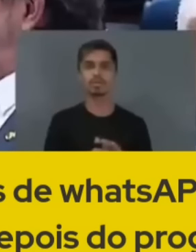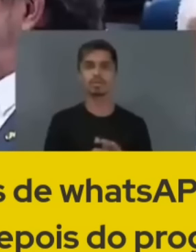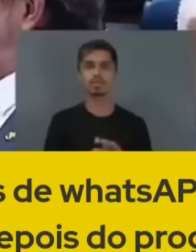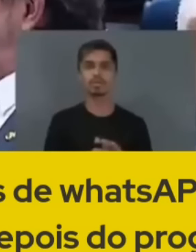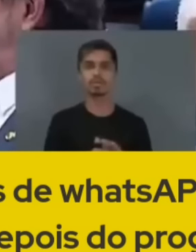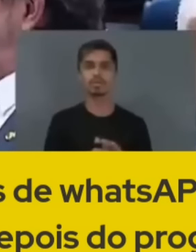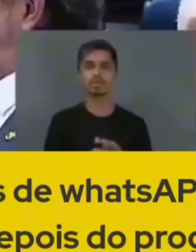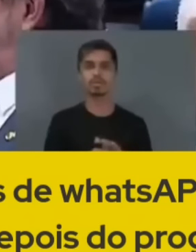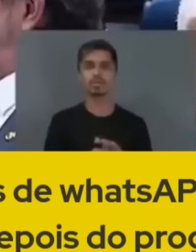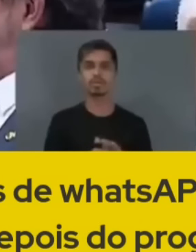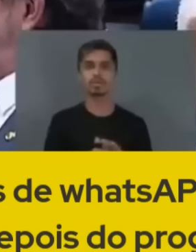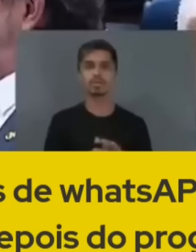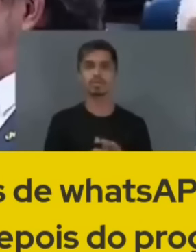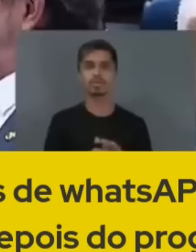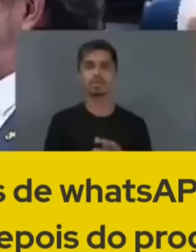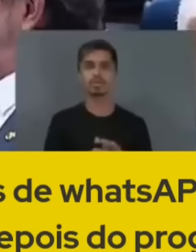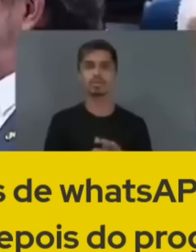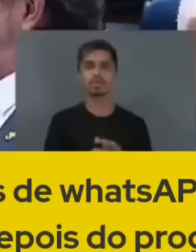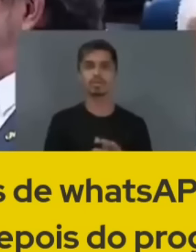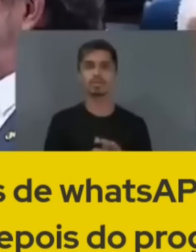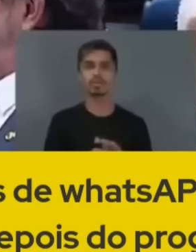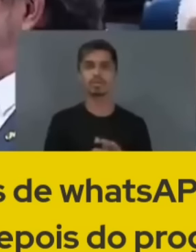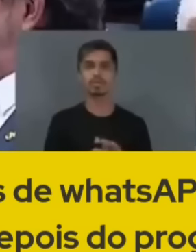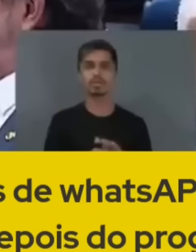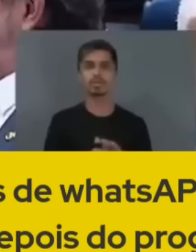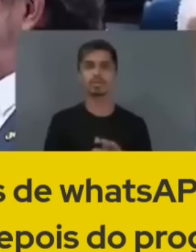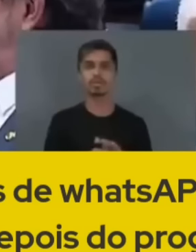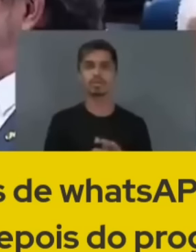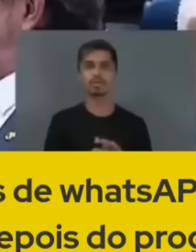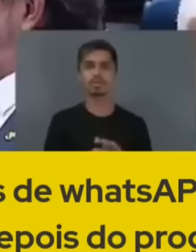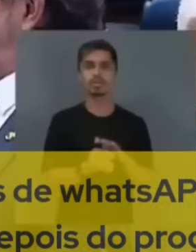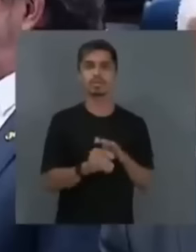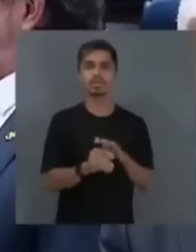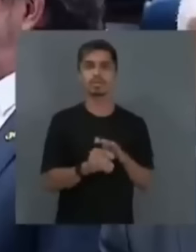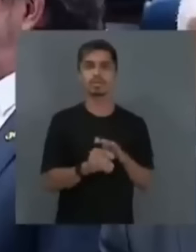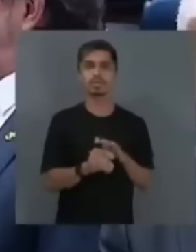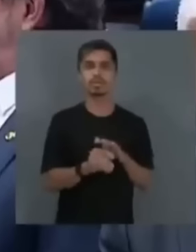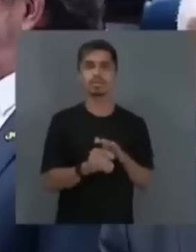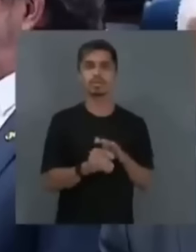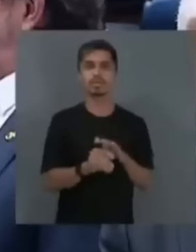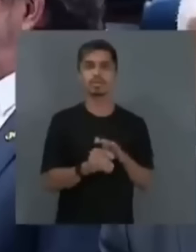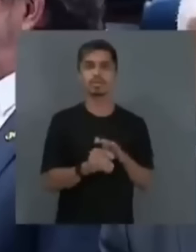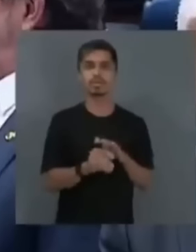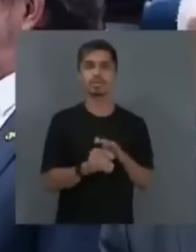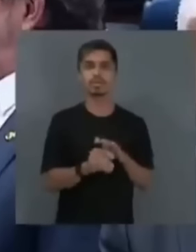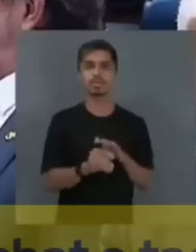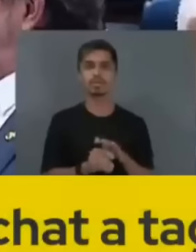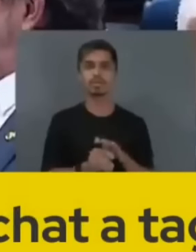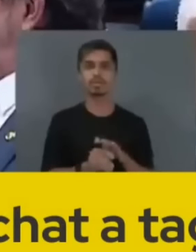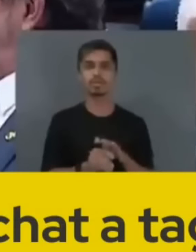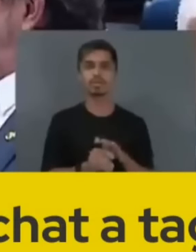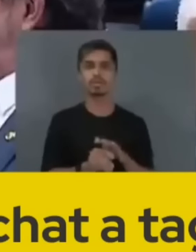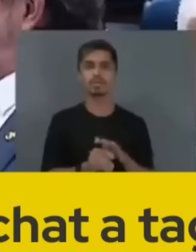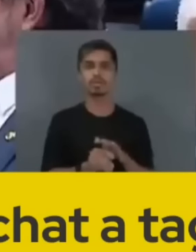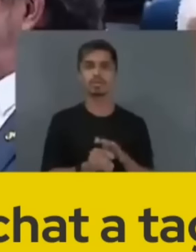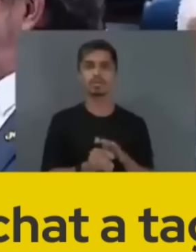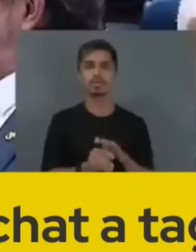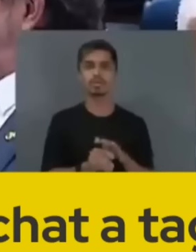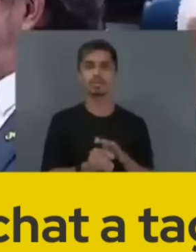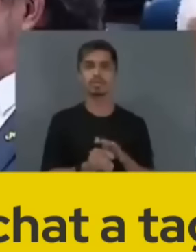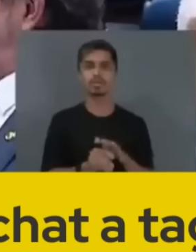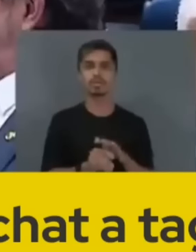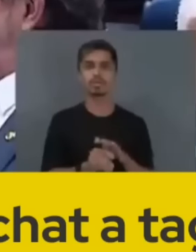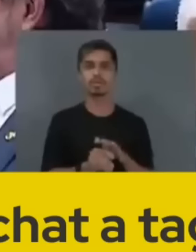Telegram. Então se cadastrem lá, o link está aqui na descrição deste vídeo, tá, pessoal? Eu vou ficar pedindo para vocês durante